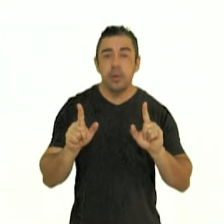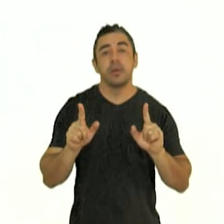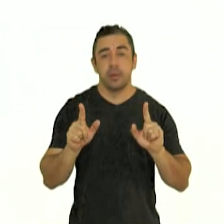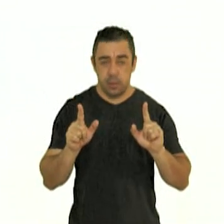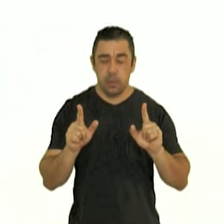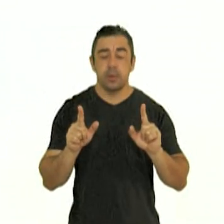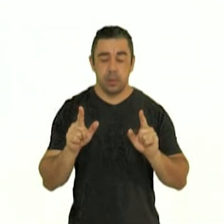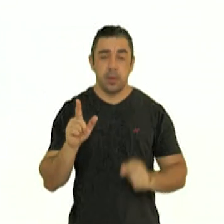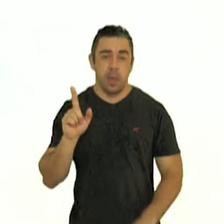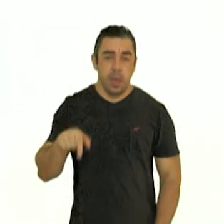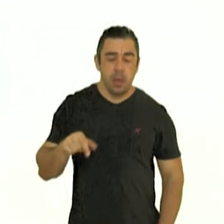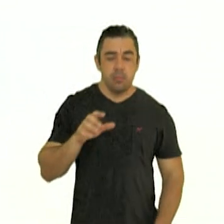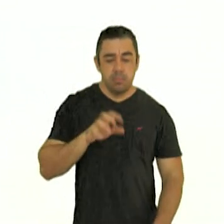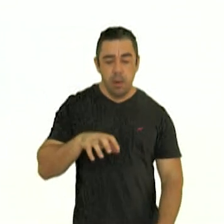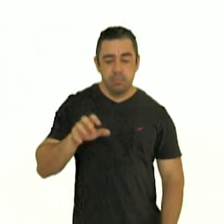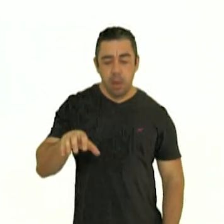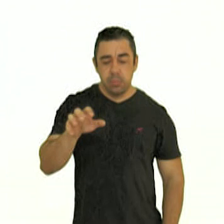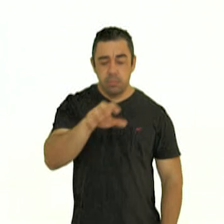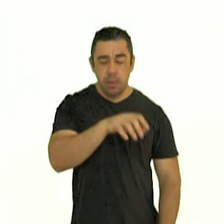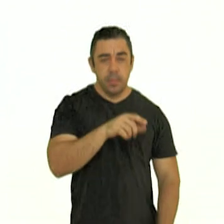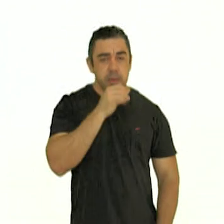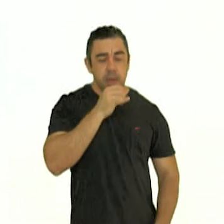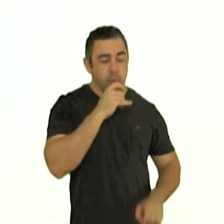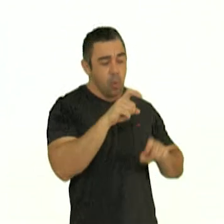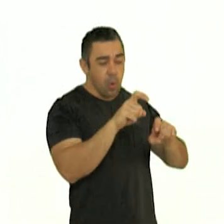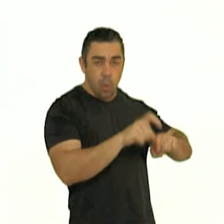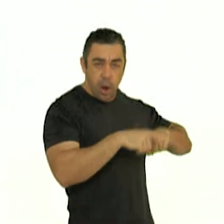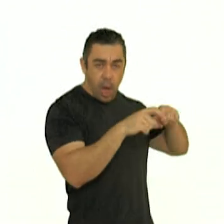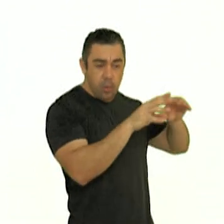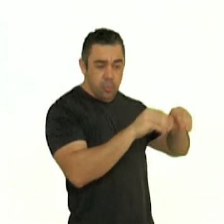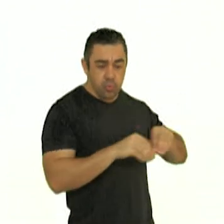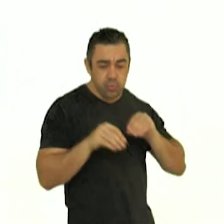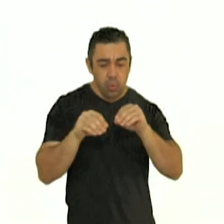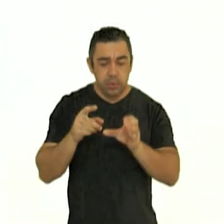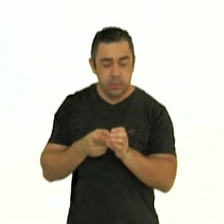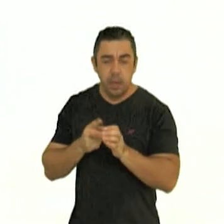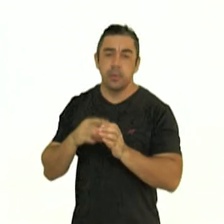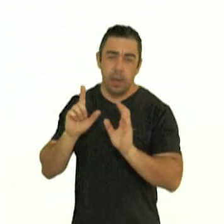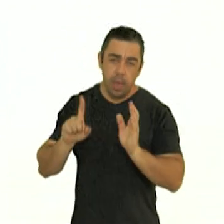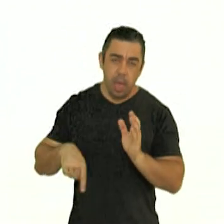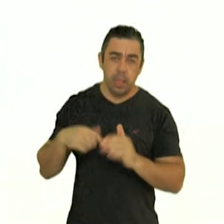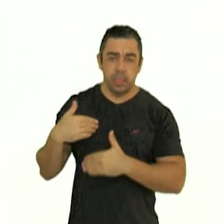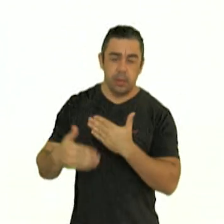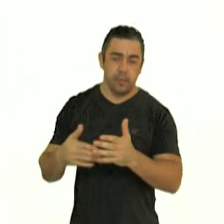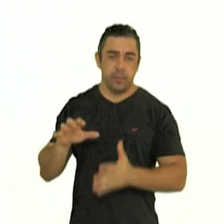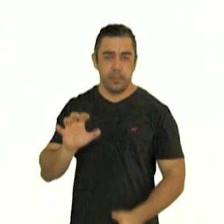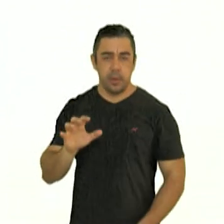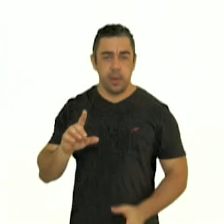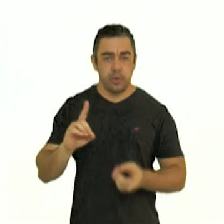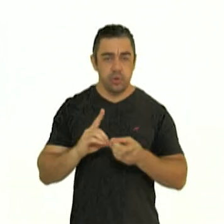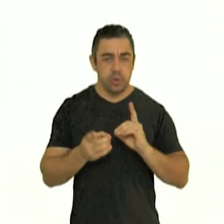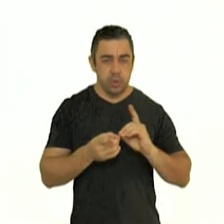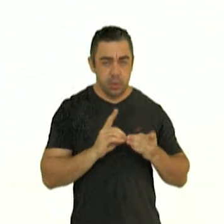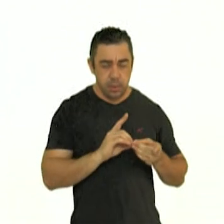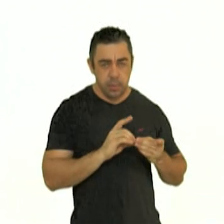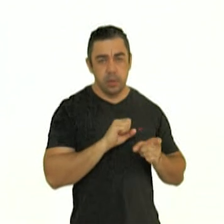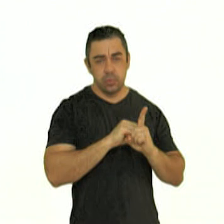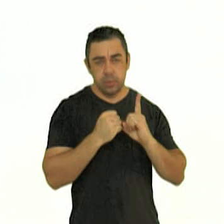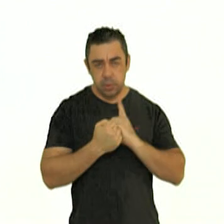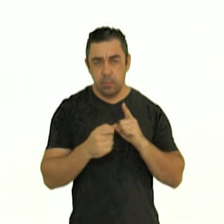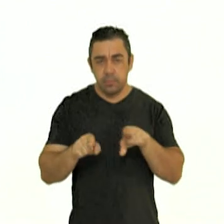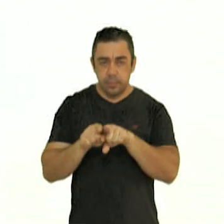vindo das regiões rurais, né, no êxodo rural, então elas passam a desenvolver um outro tipo de dinâmica social